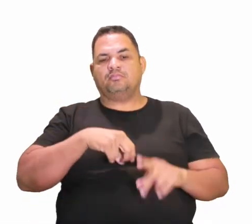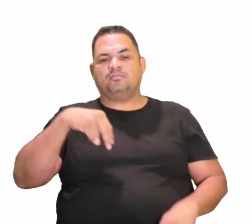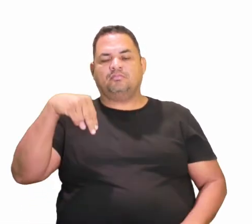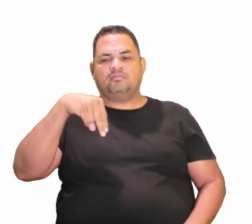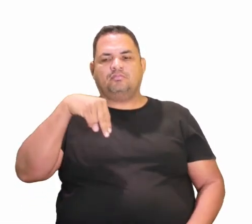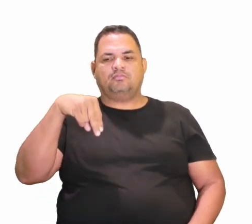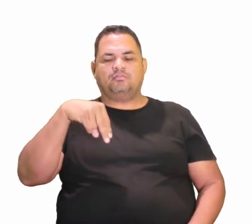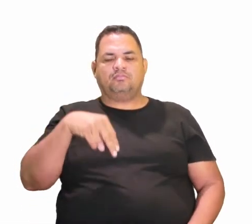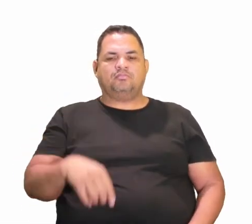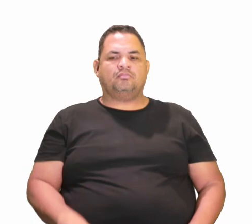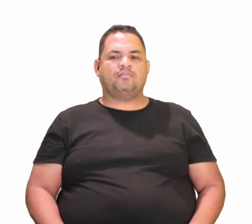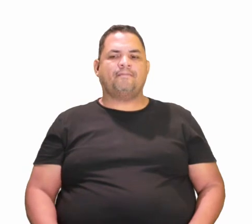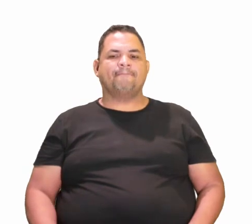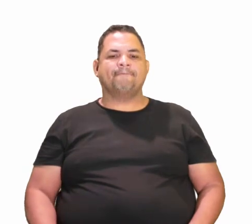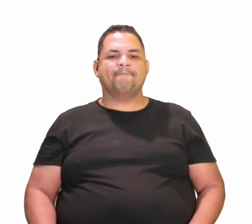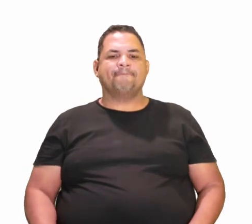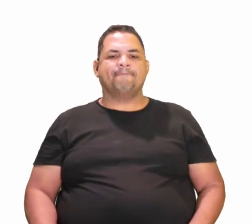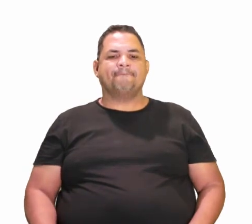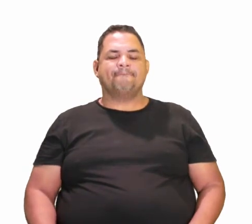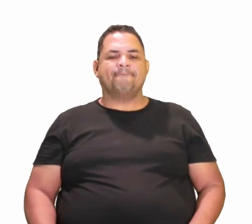de Novembro